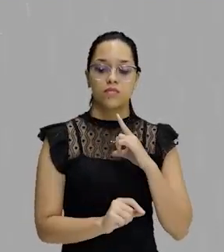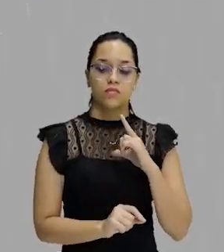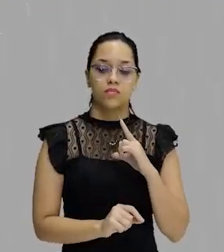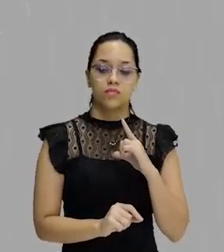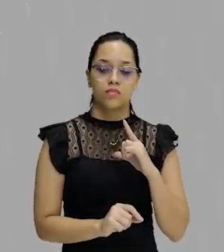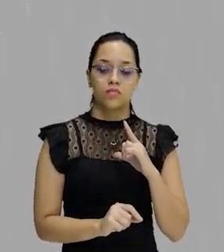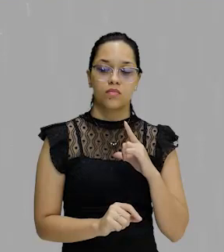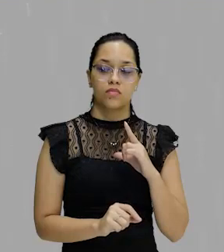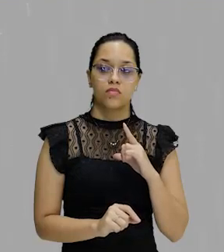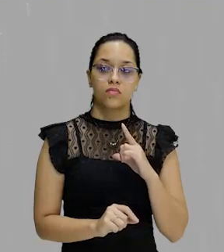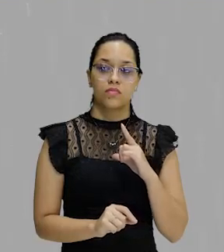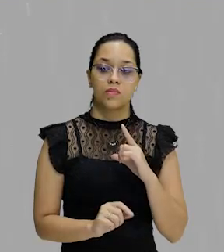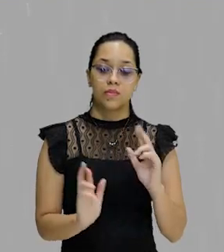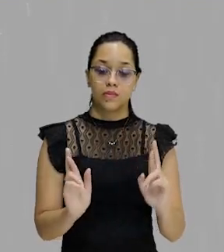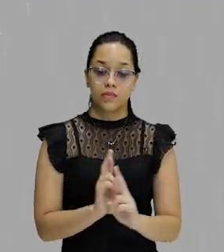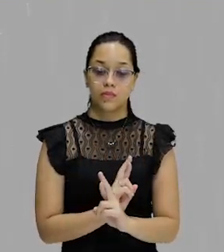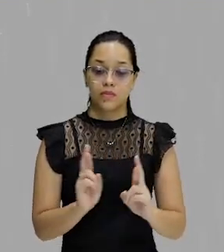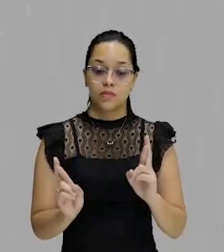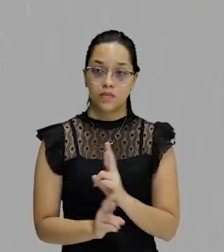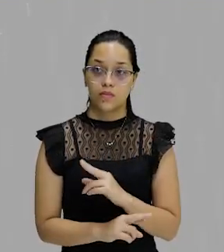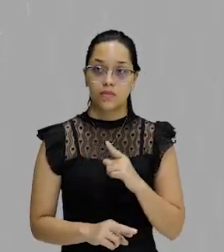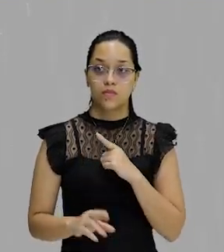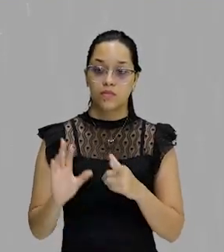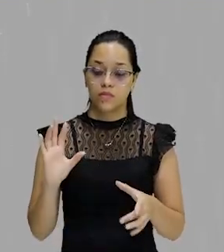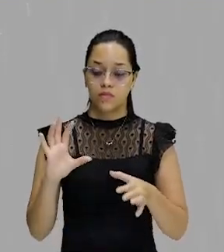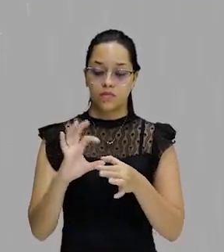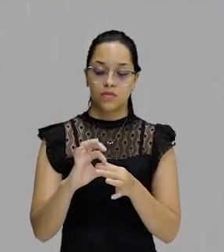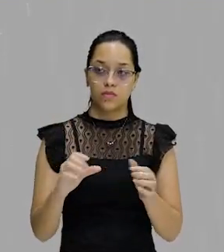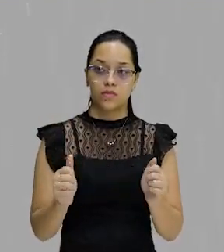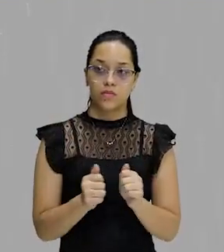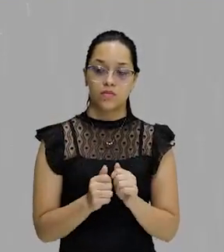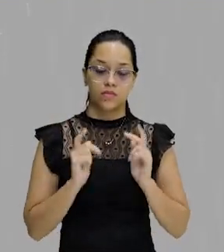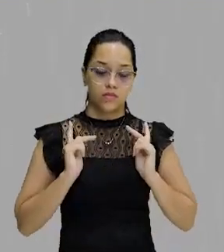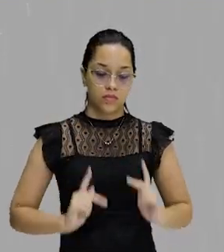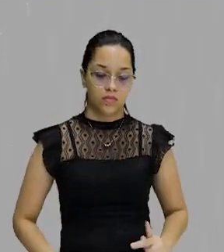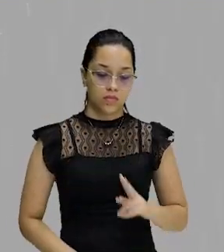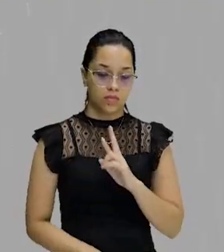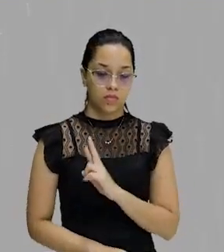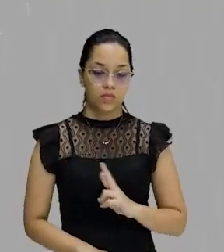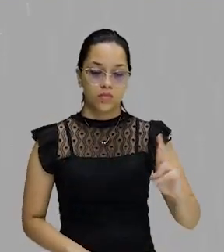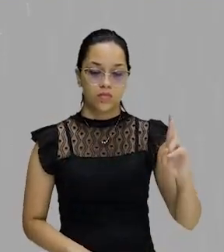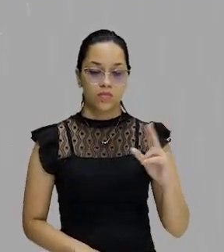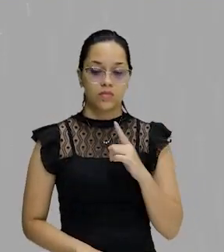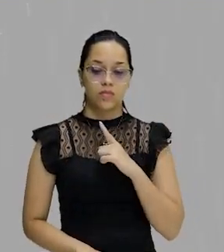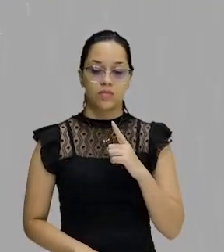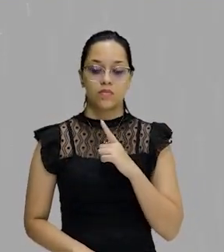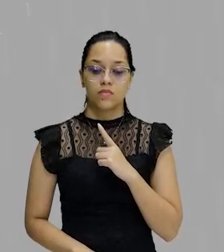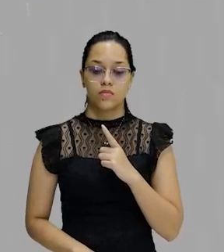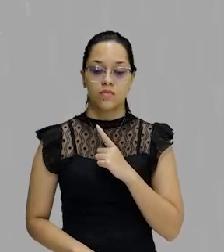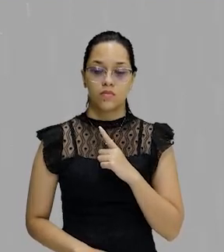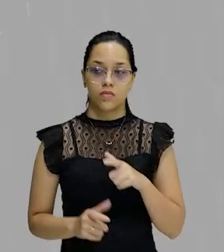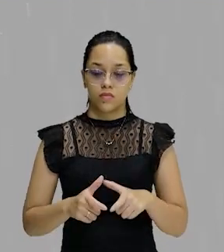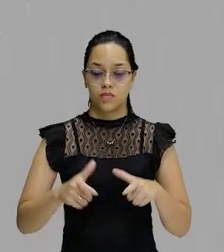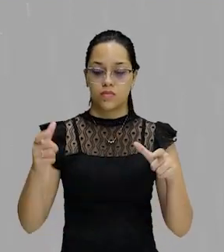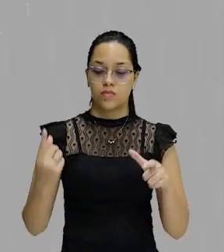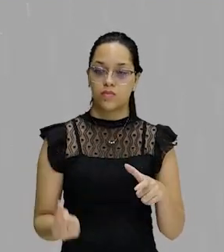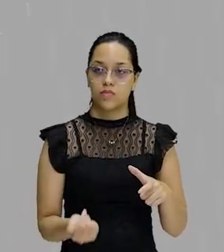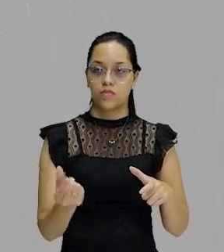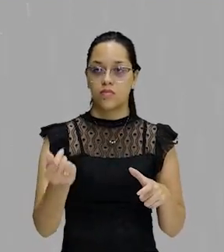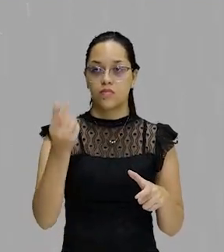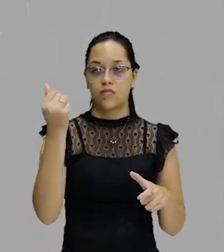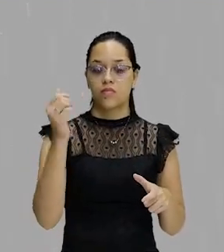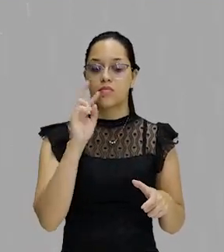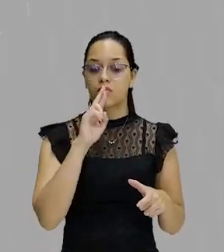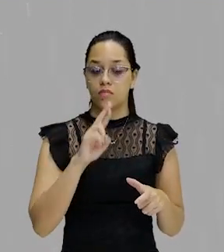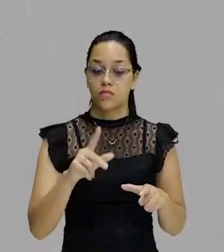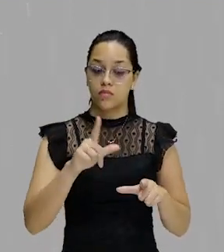está discutindo essa relação, essa ligação entre comportamentos religiosos com o quê? Com, basicamente, a acumulação de capital.